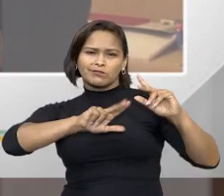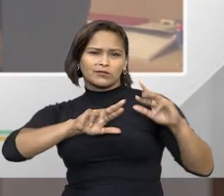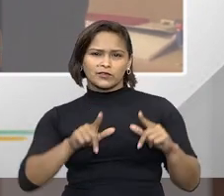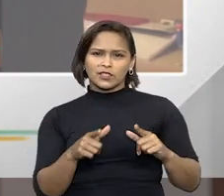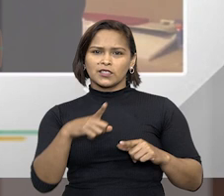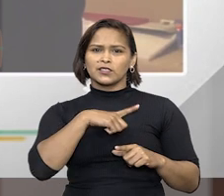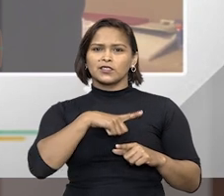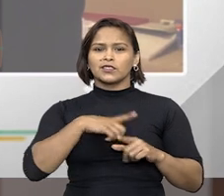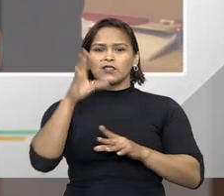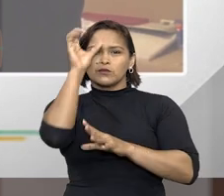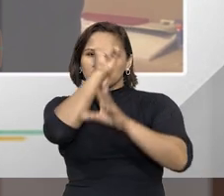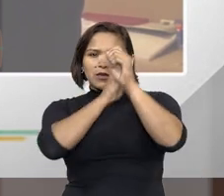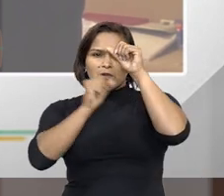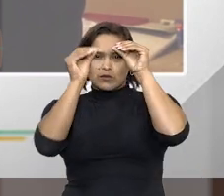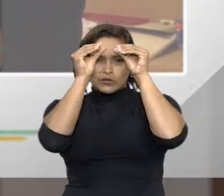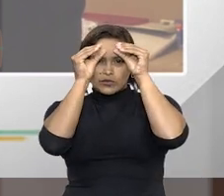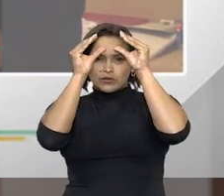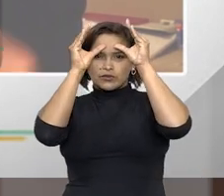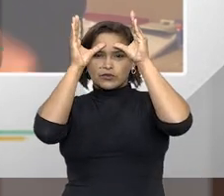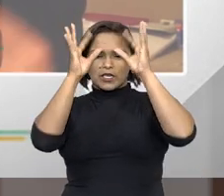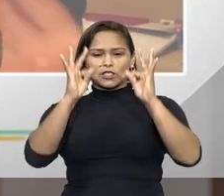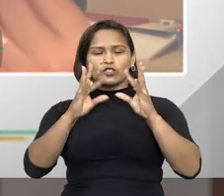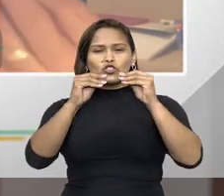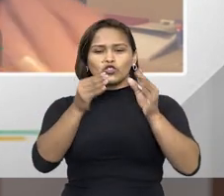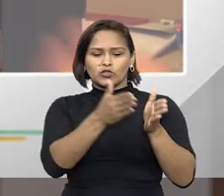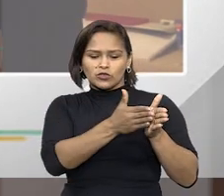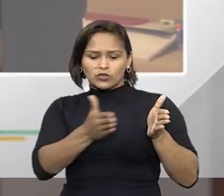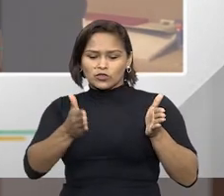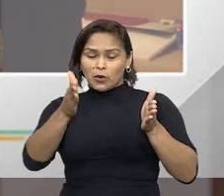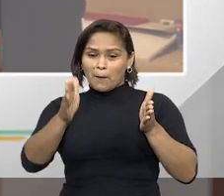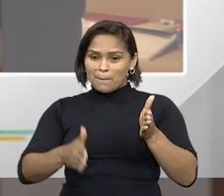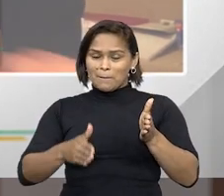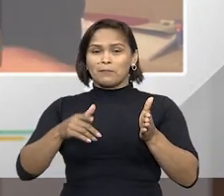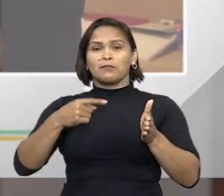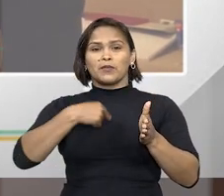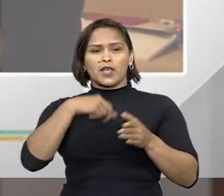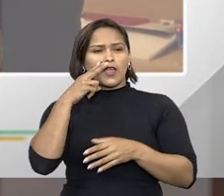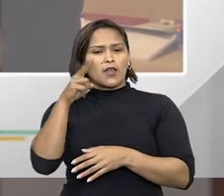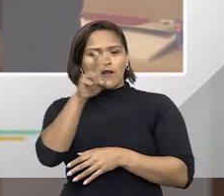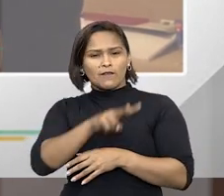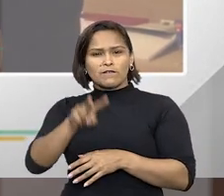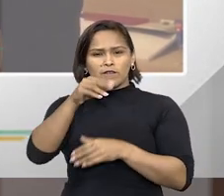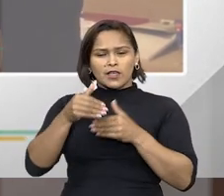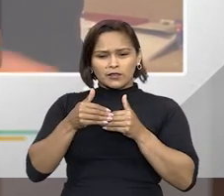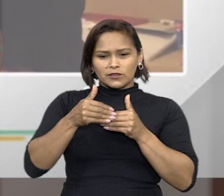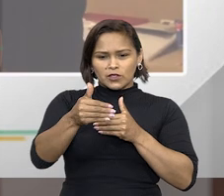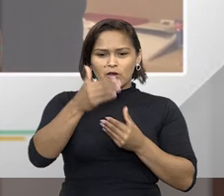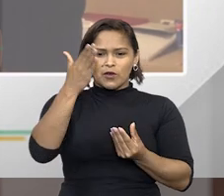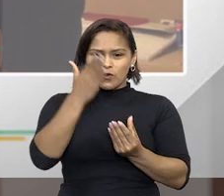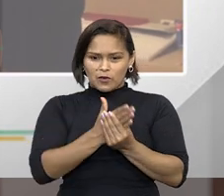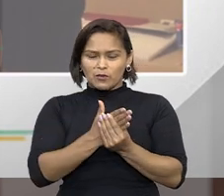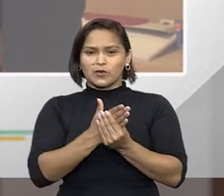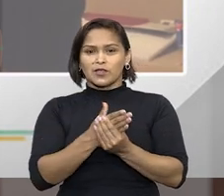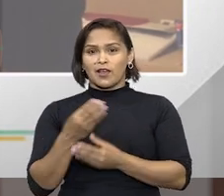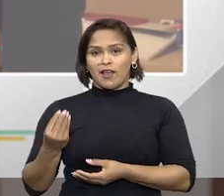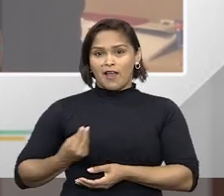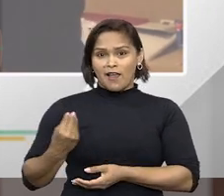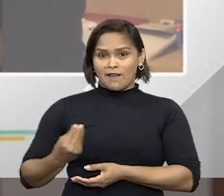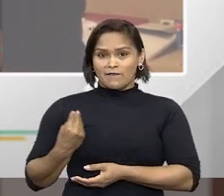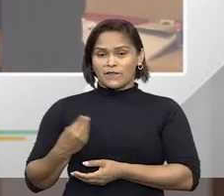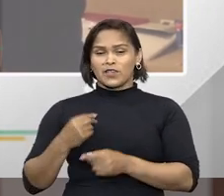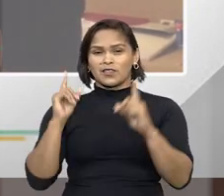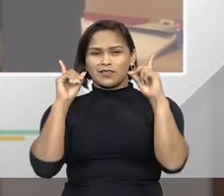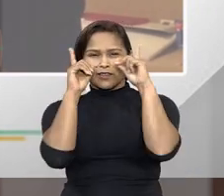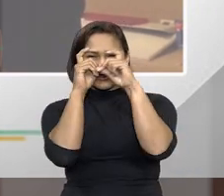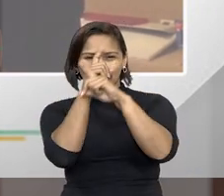esse aprendizado de um turno, de ver no processo a vida e a